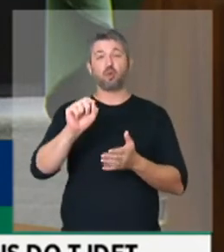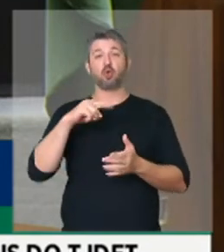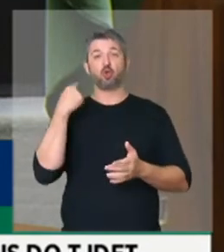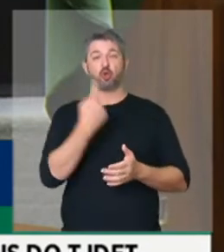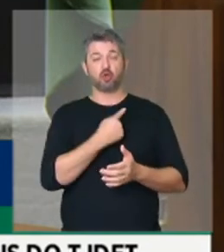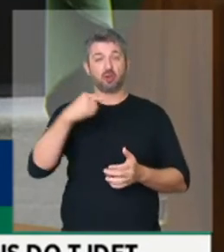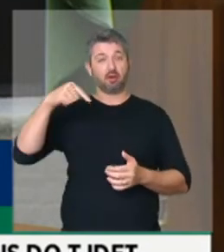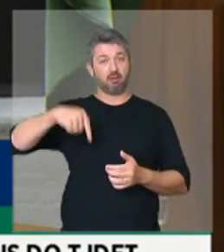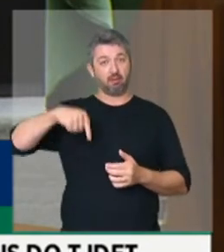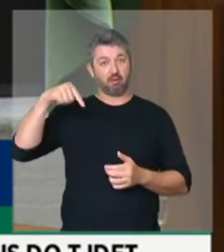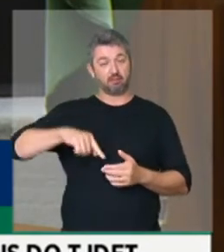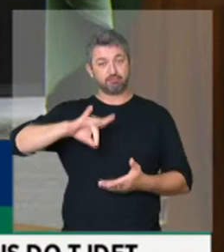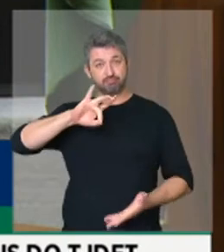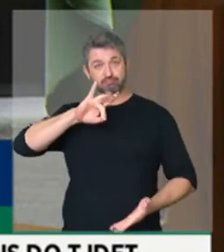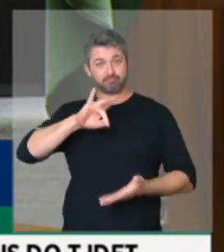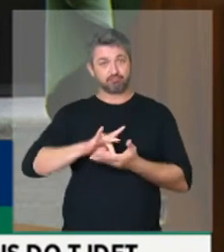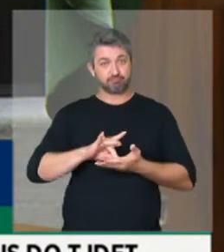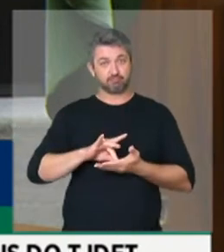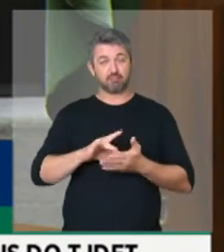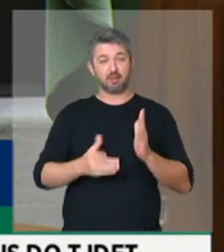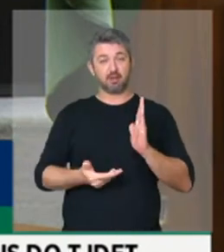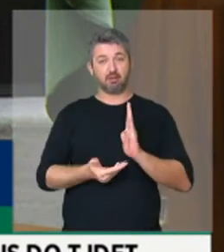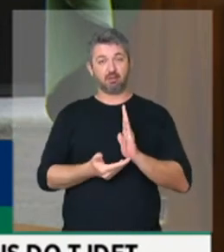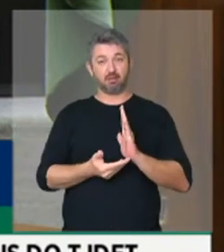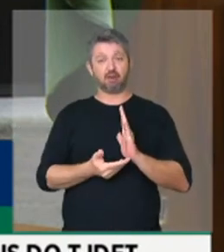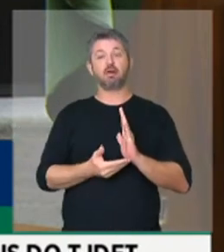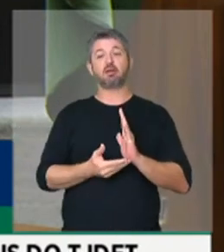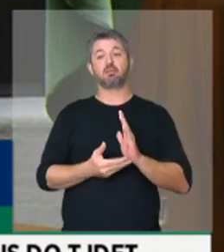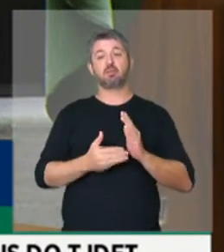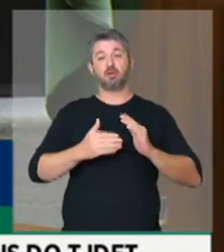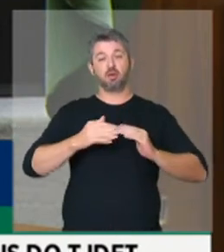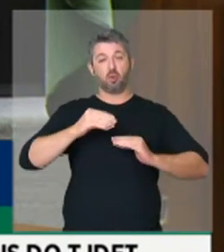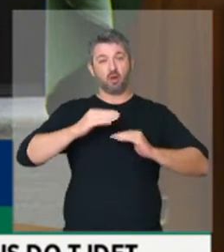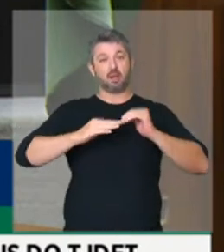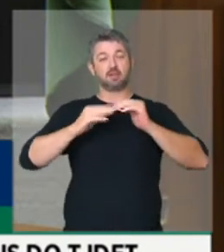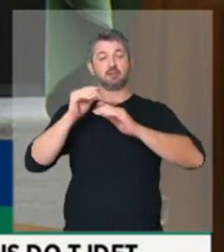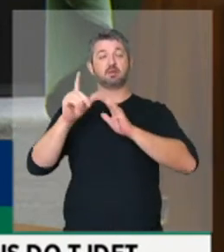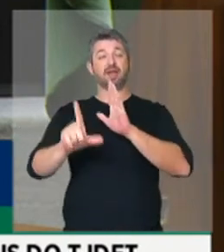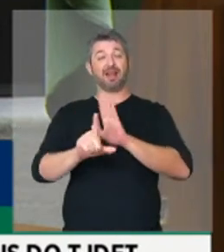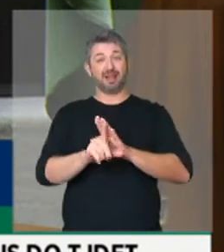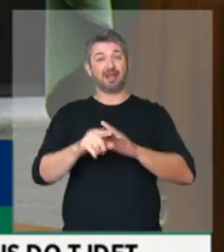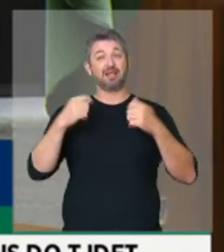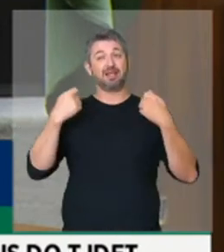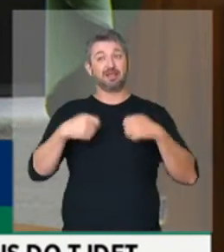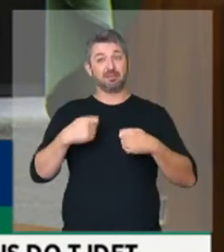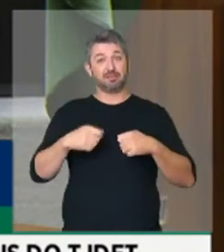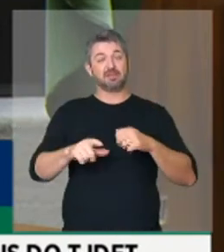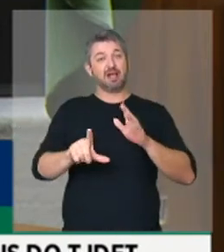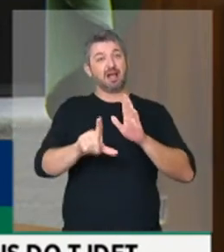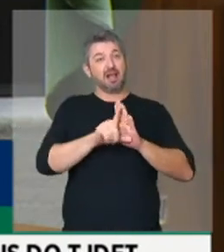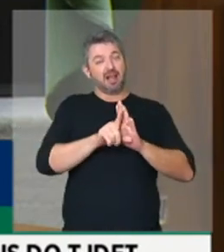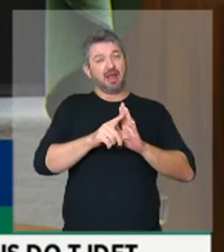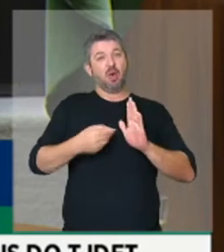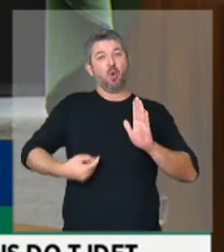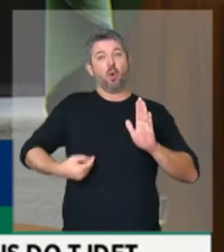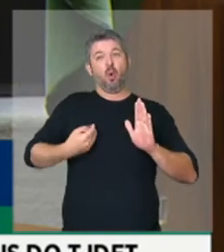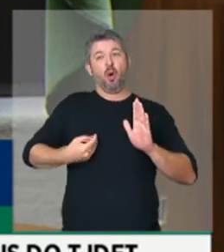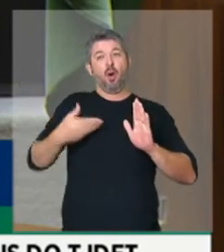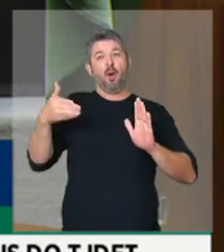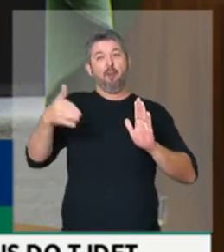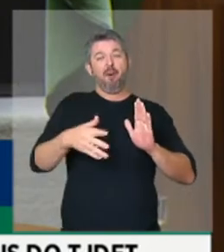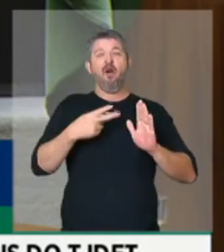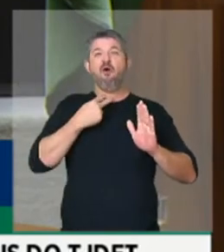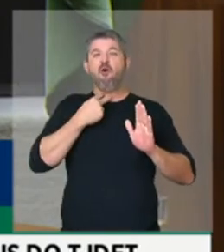nós efetivamos nesta casa na construção de leis, que tem que ser leis com a participação, com a